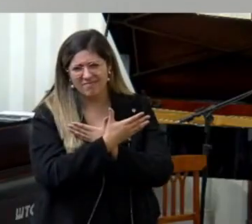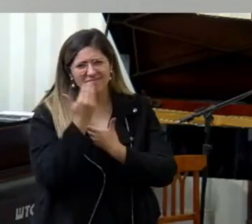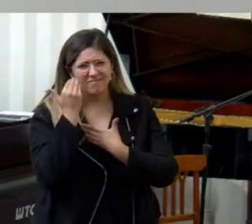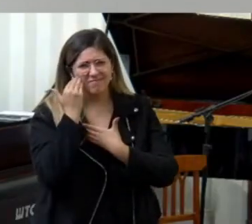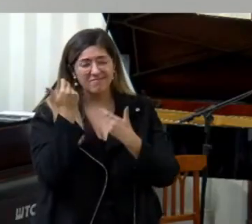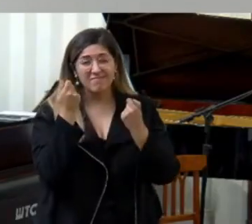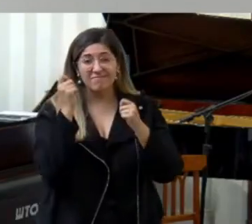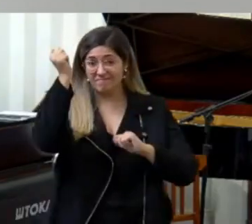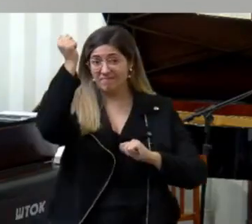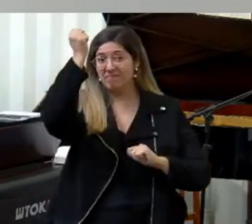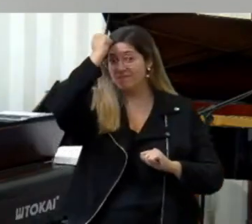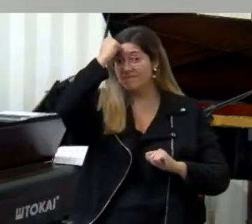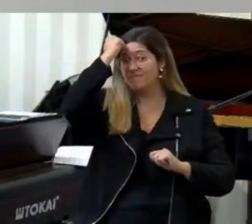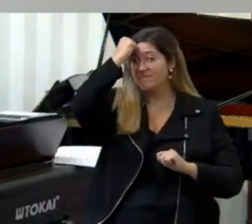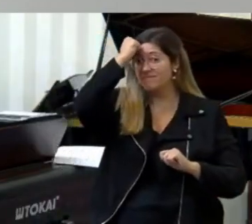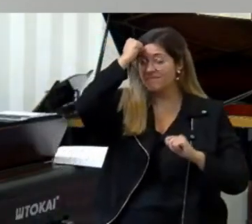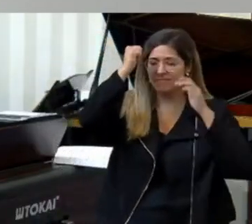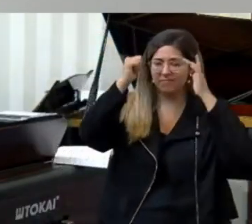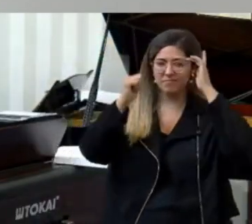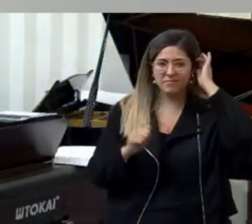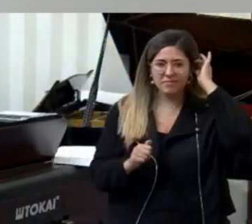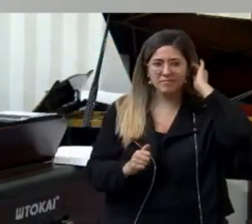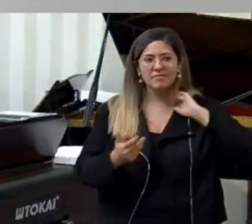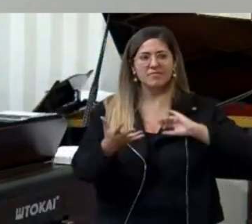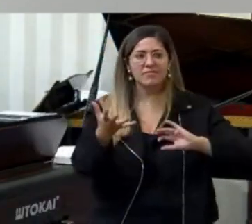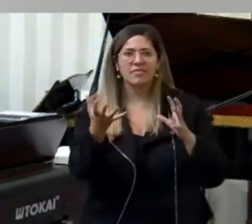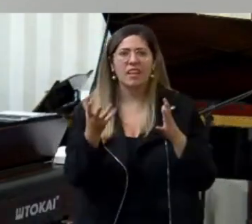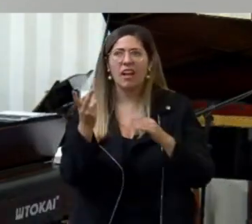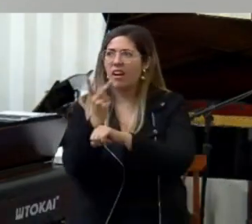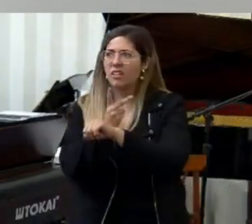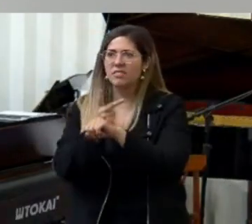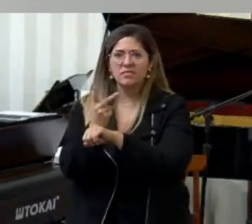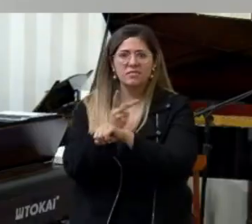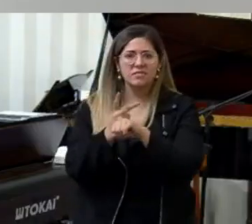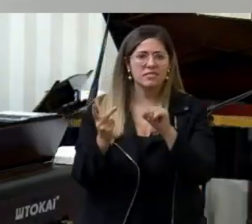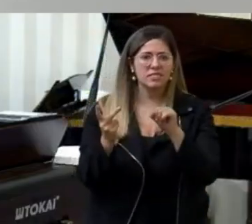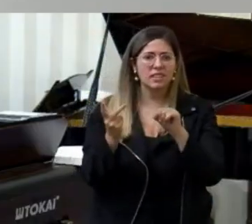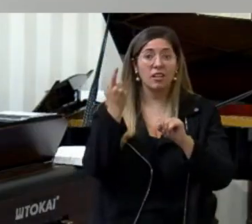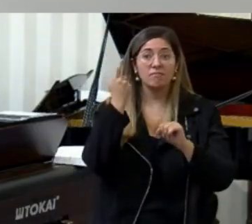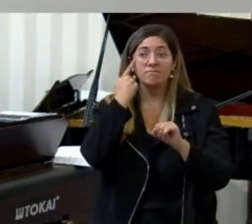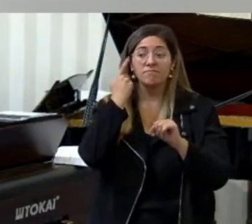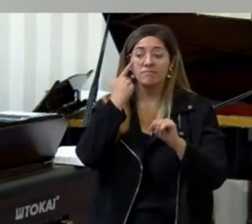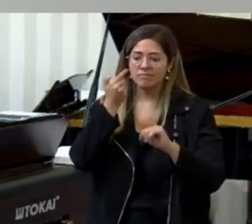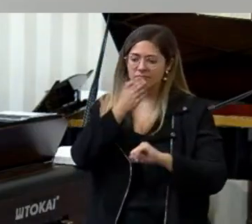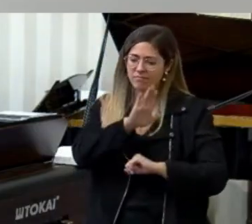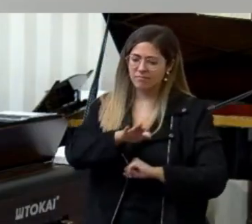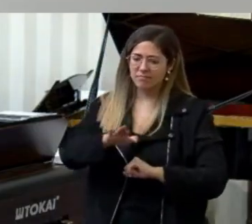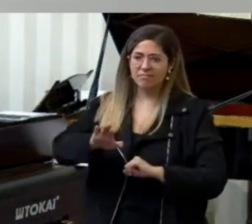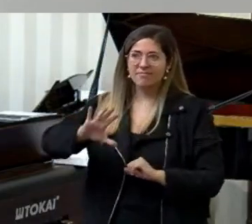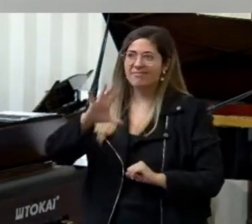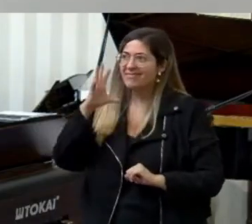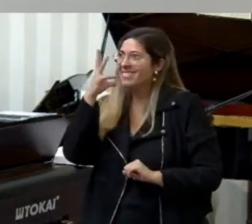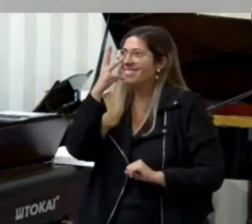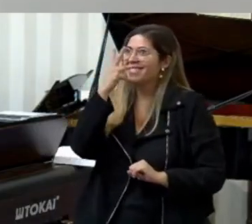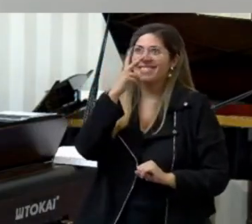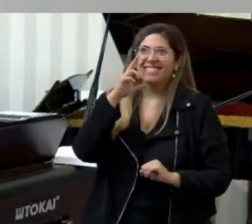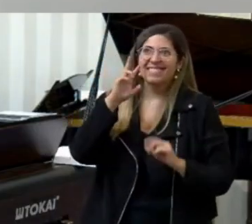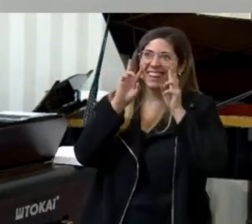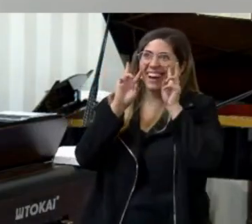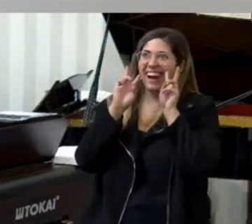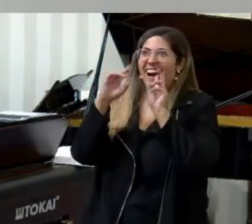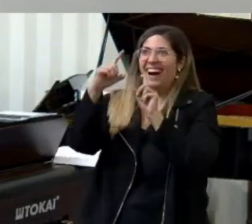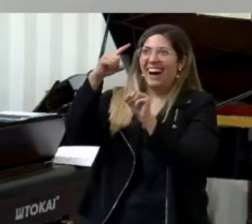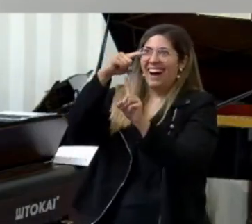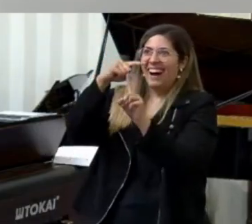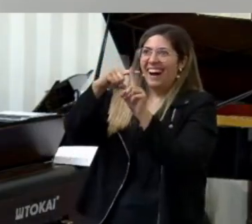como seria bom você pensar, eu preciso ter o pensamento de uma criança, que pode estar no mais lindo lugar, mas quando olha para